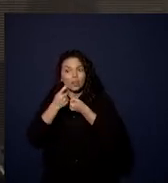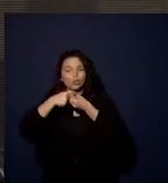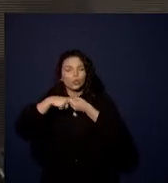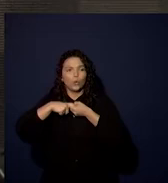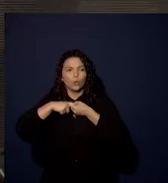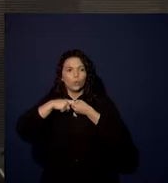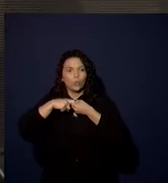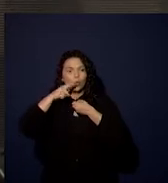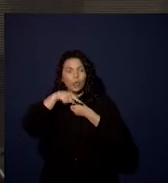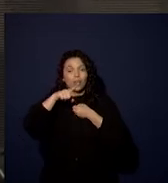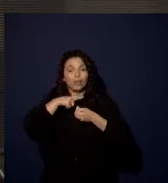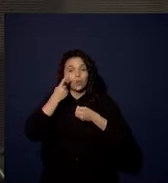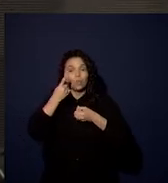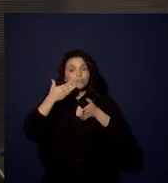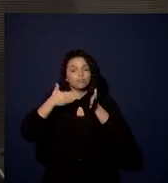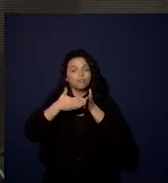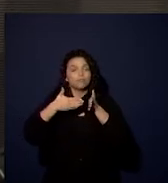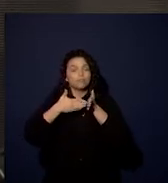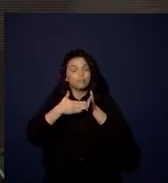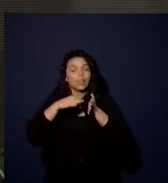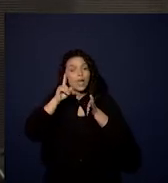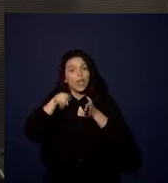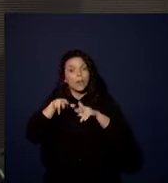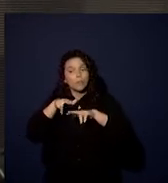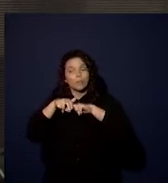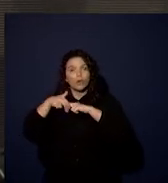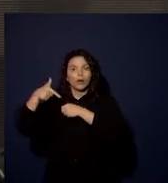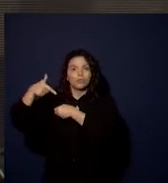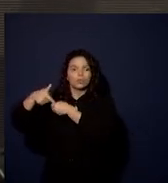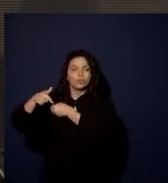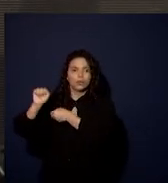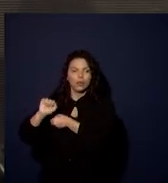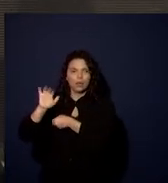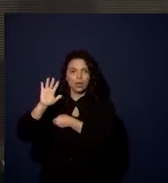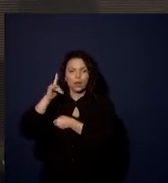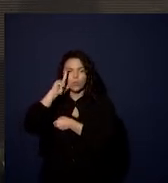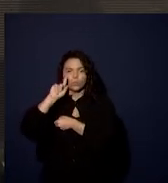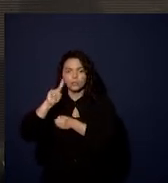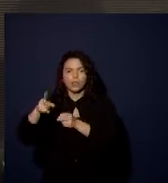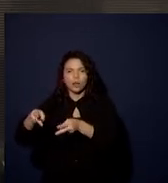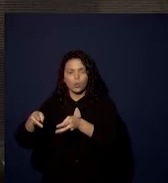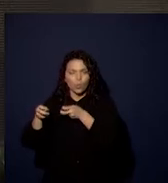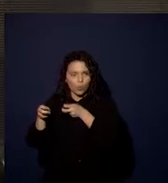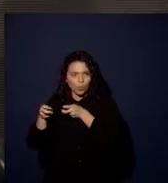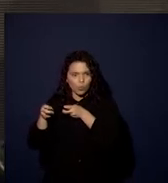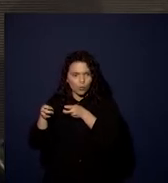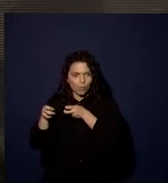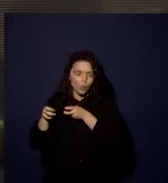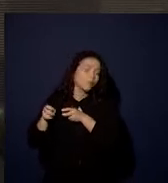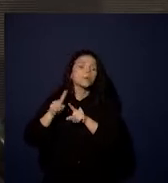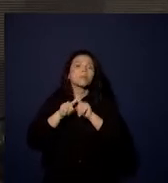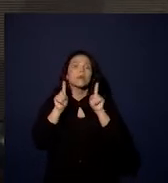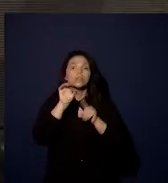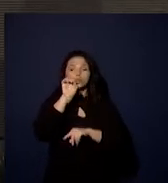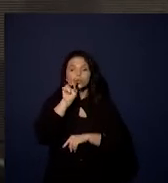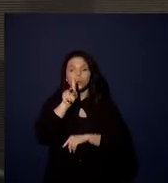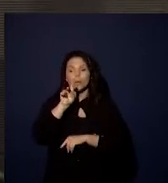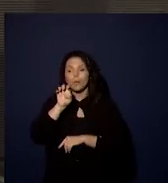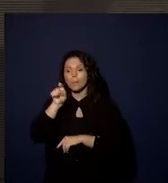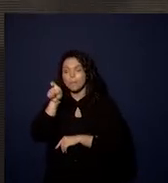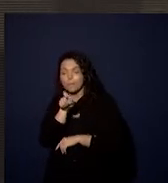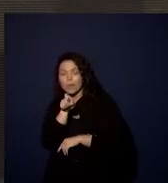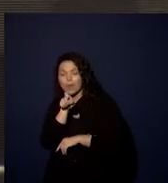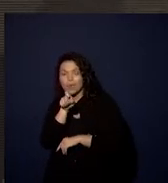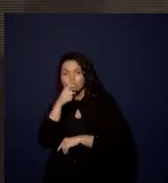questão aí é como você quebra um pouco isso mas no opex não é pagar mais caro comprar energia elétrica